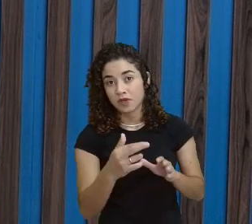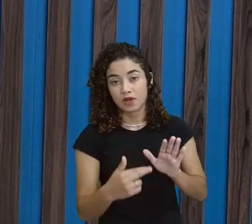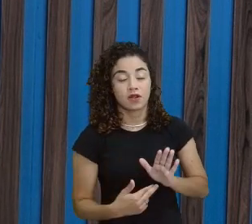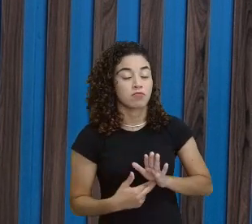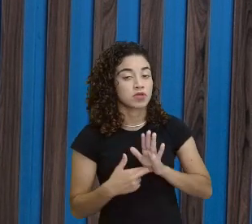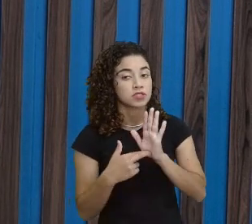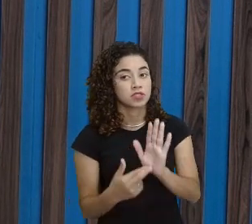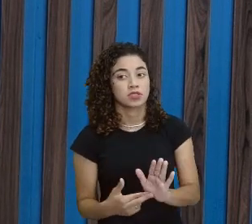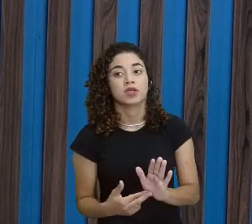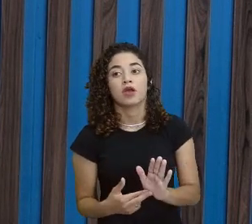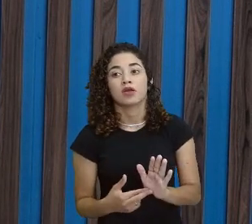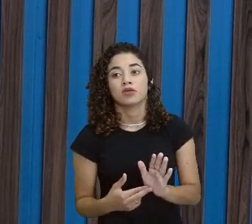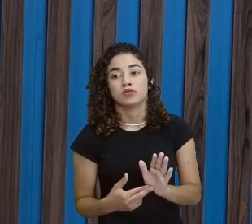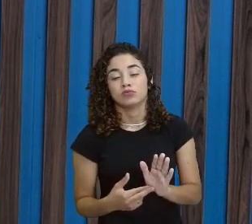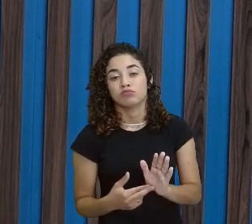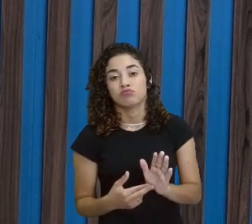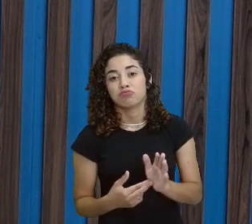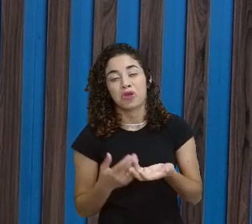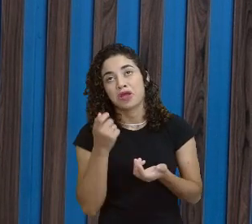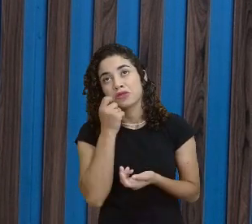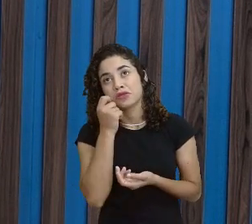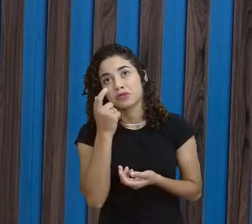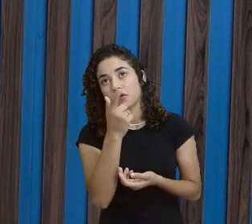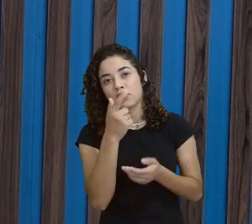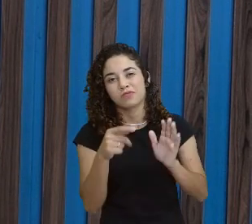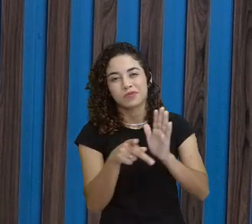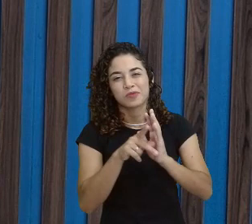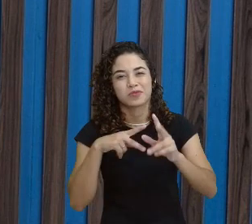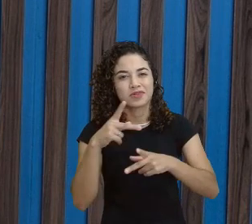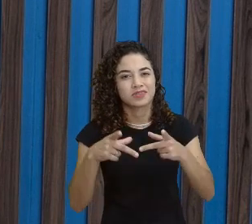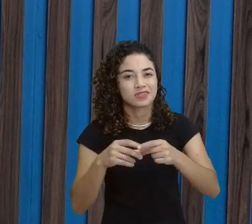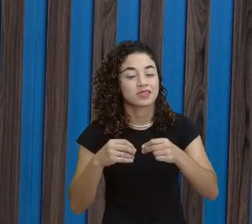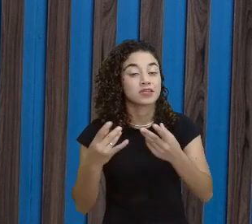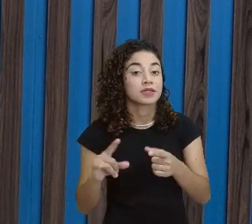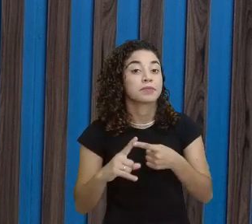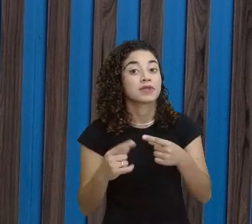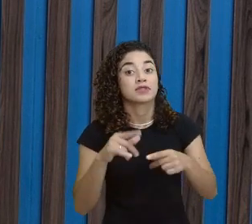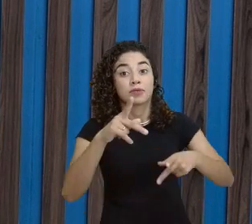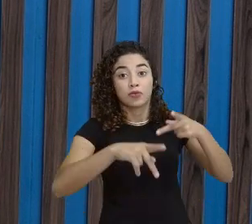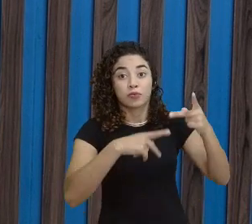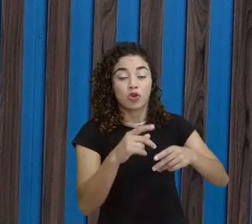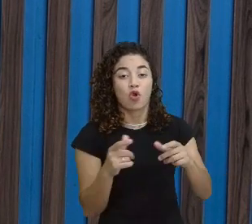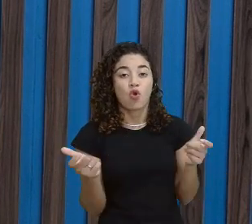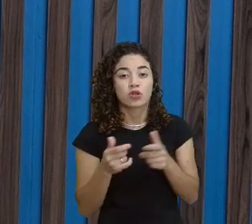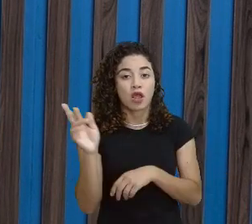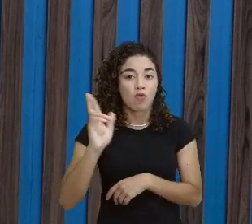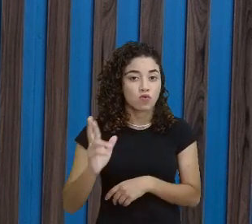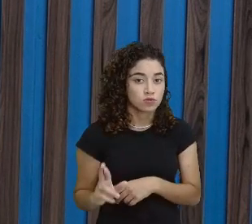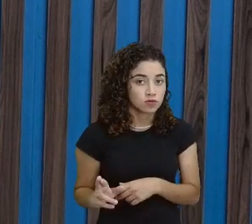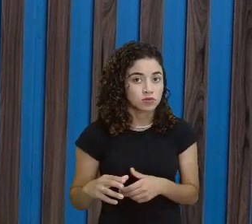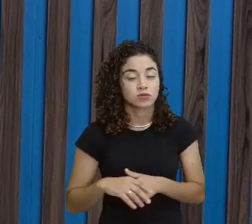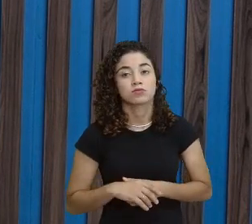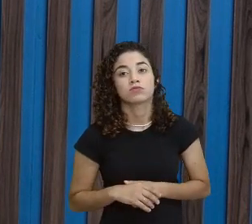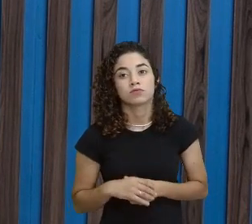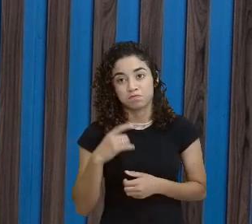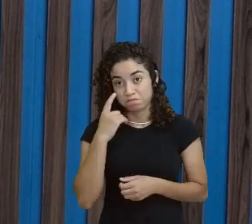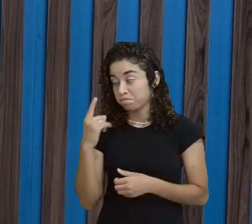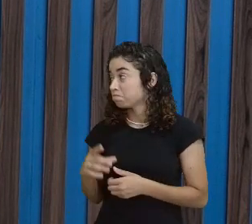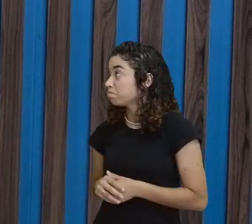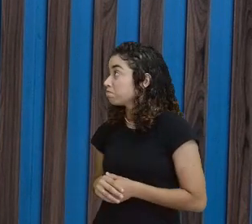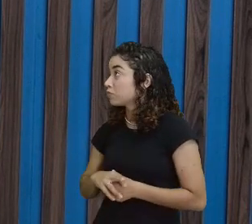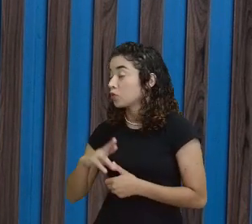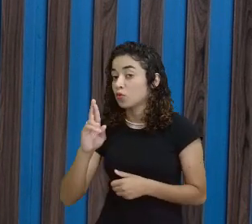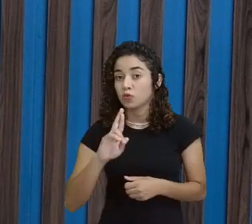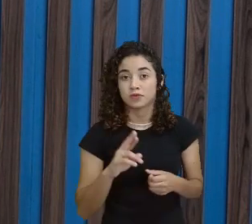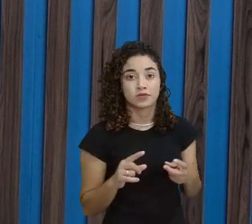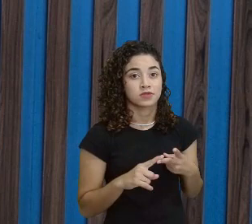representado, né, por essa ideia, né, dos presentes, né, mas ele é muito popular também, ó, na Rússia, certo? Aqui, ó, Rússia,